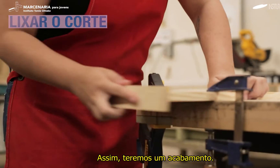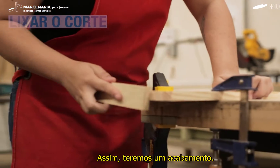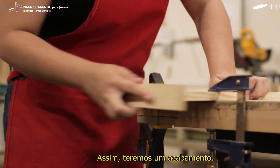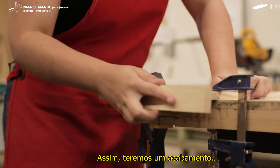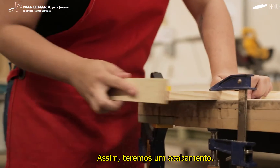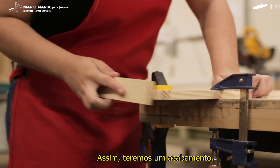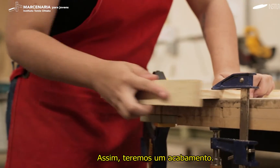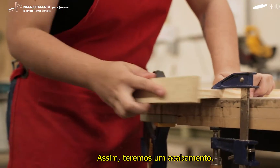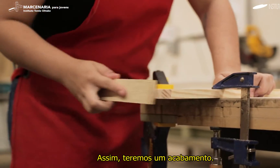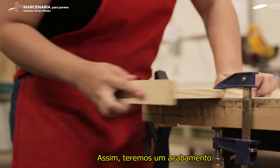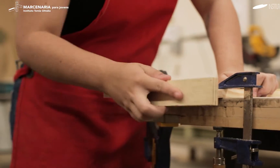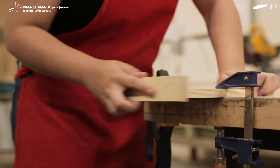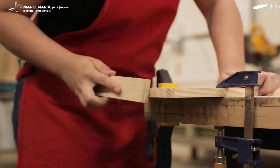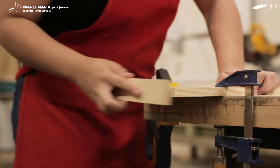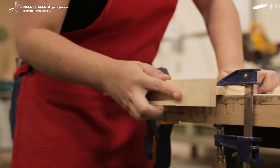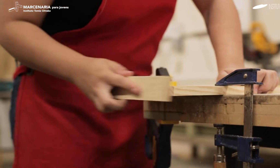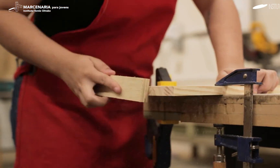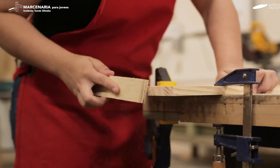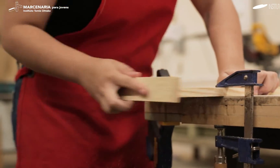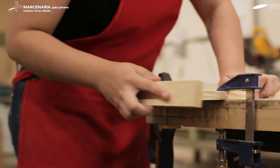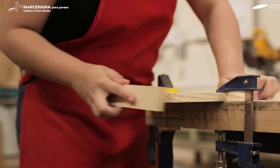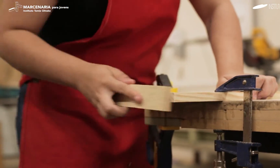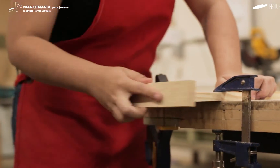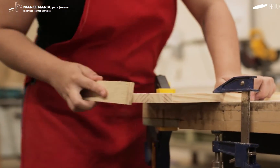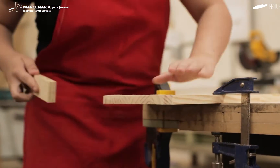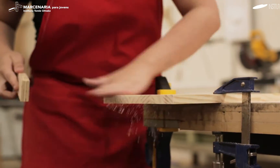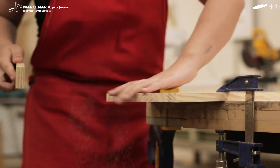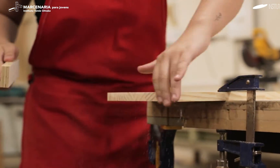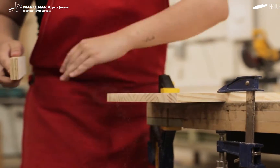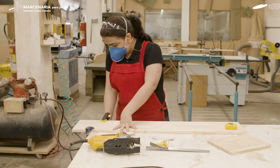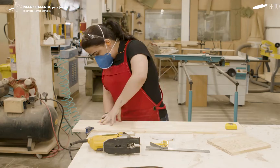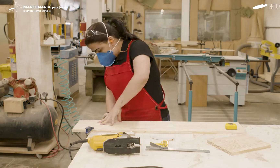Assim, teremos um acabamento.